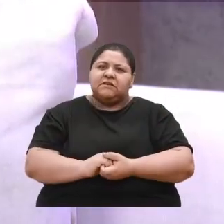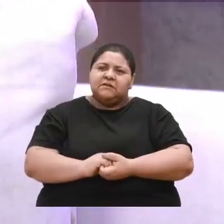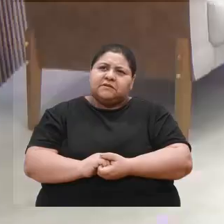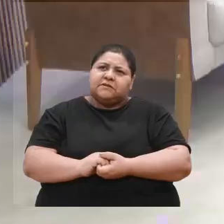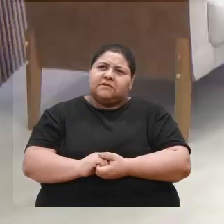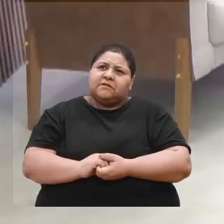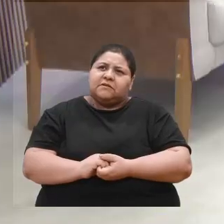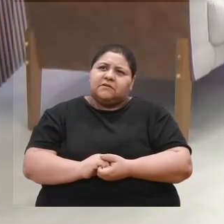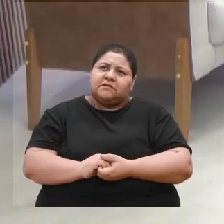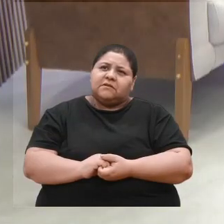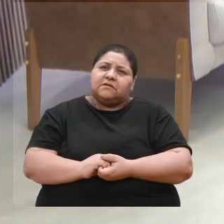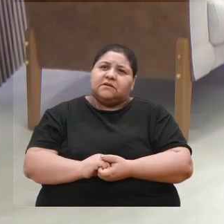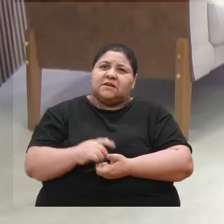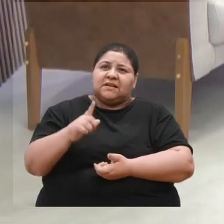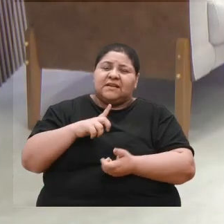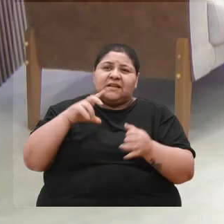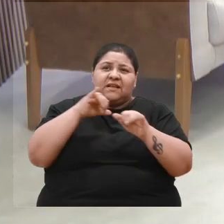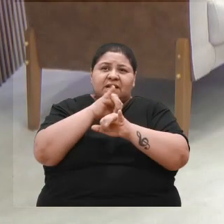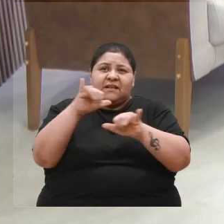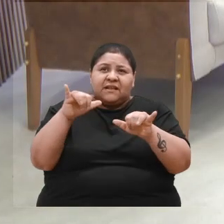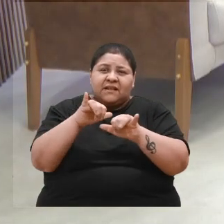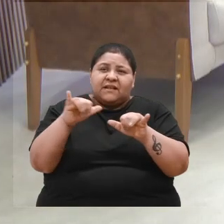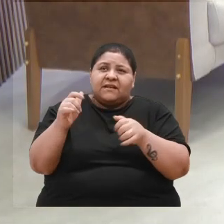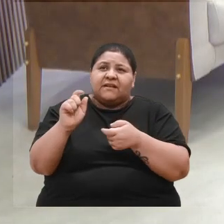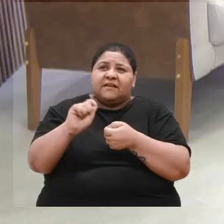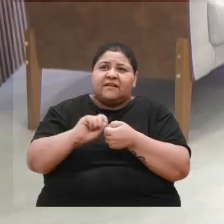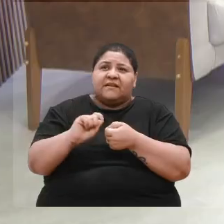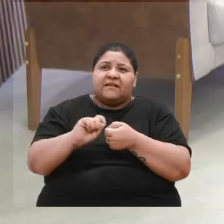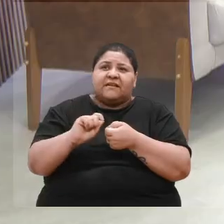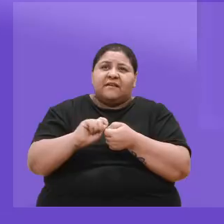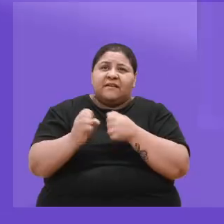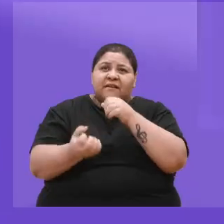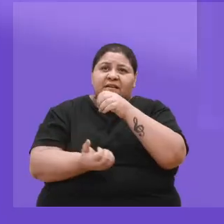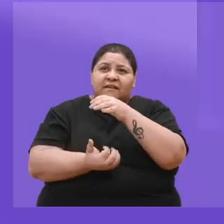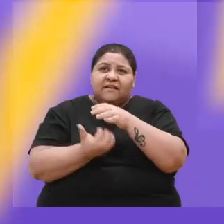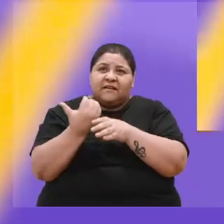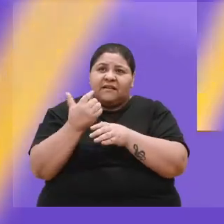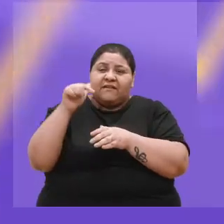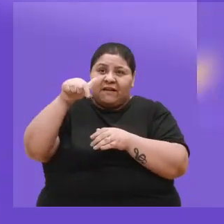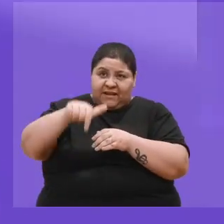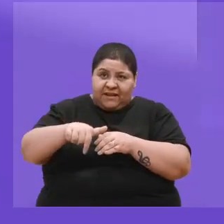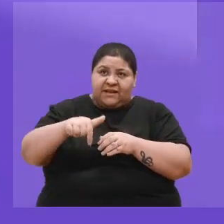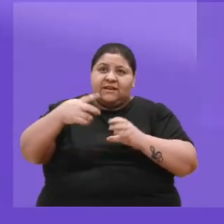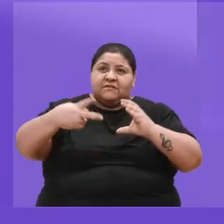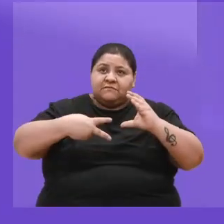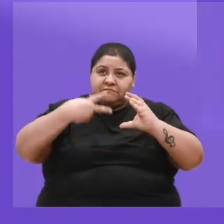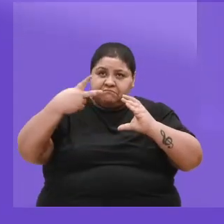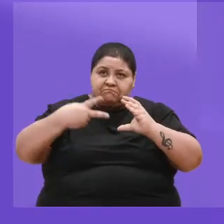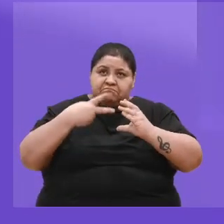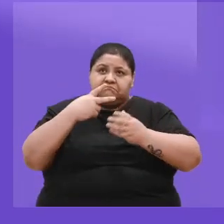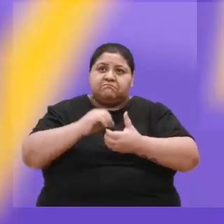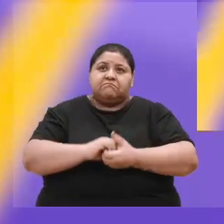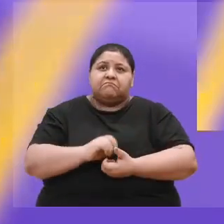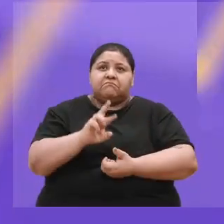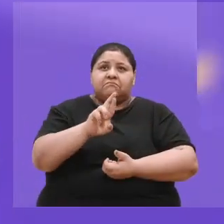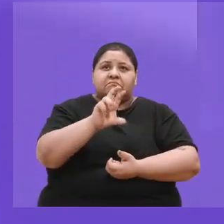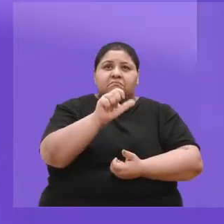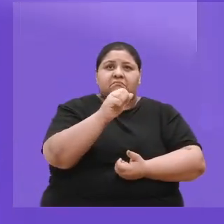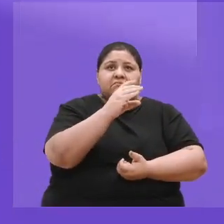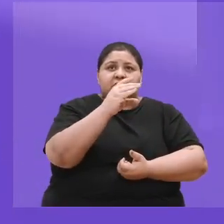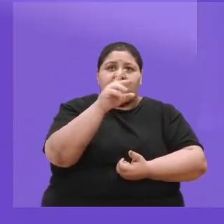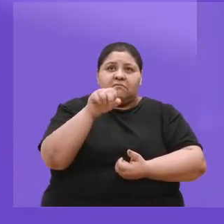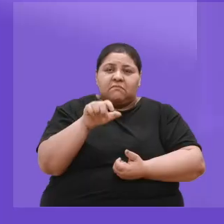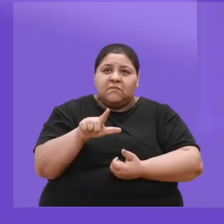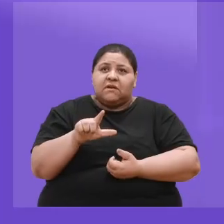Até ela tem uma notícia ali que ela faz a construção aqui da nossa sede do Legislativo, né? E a Raquel,